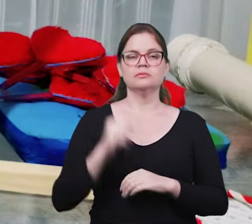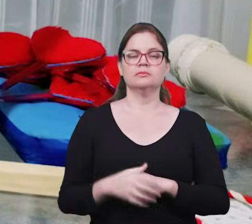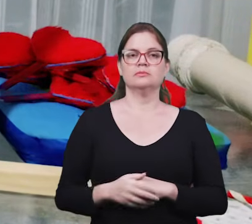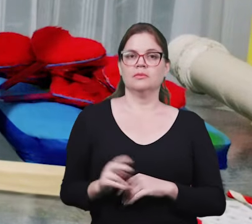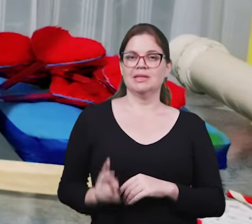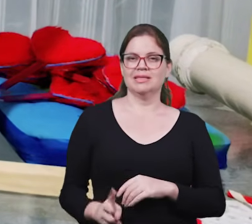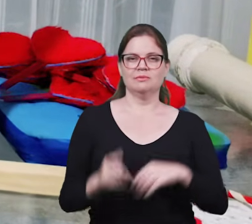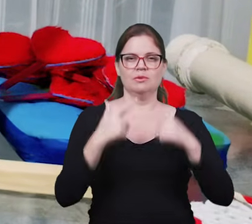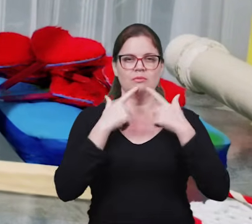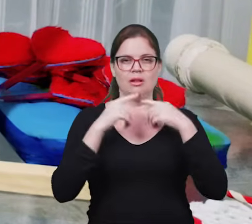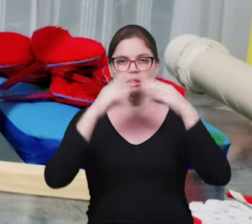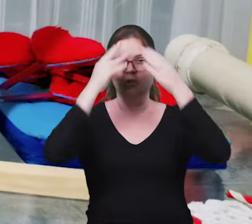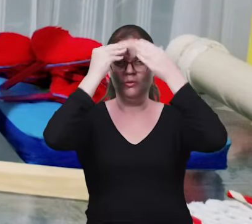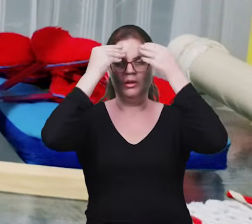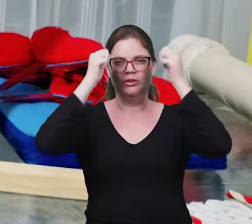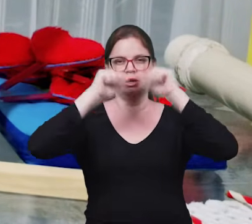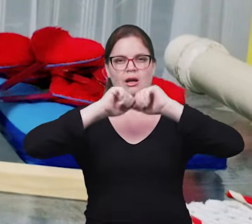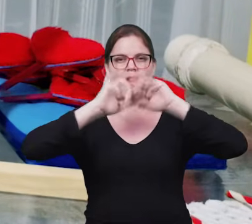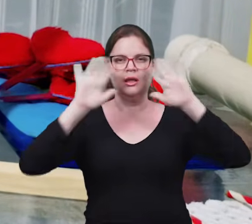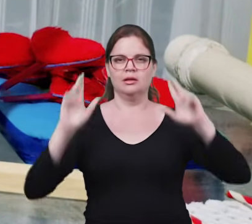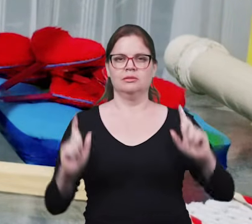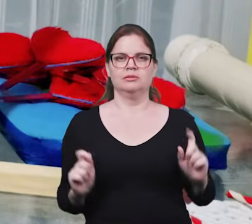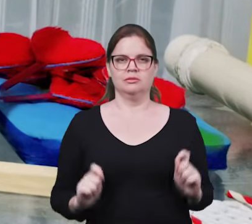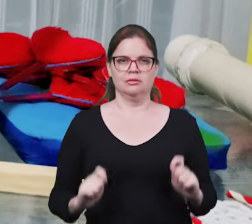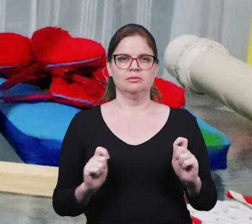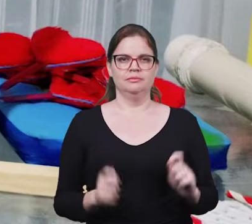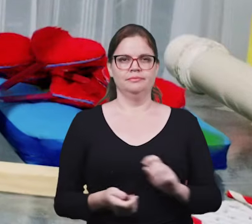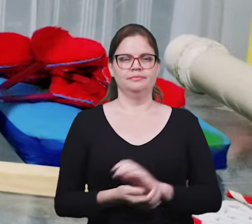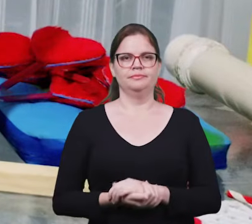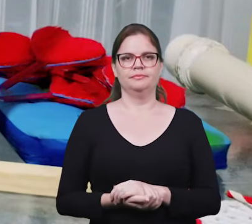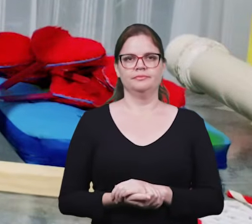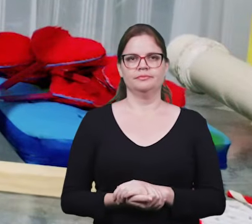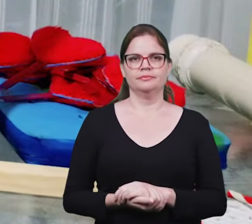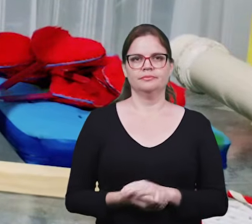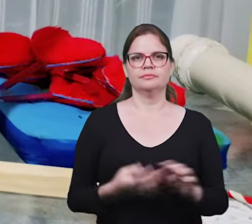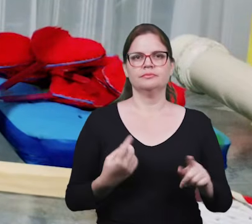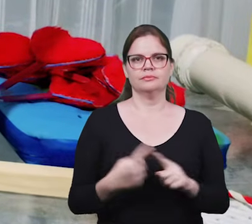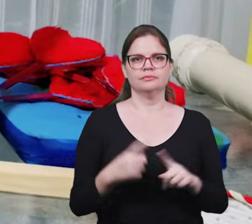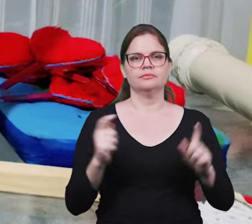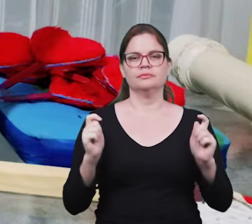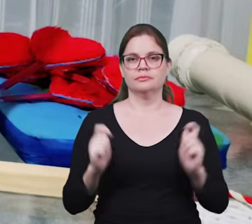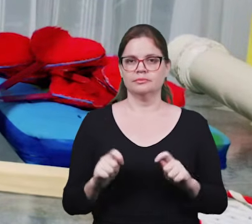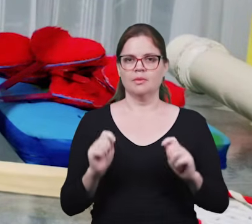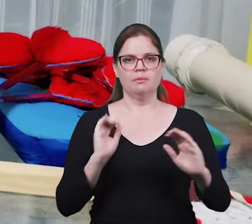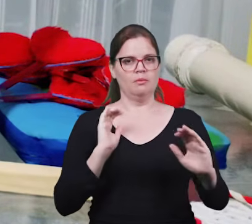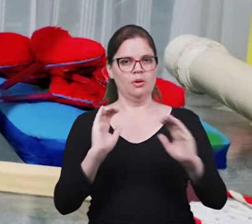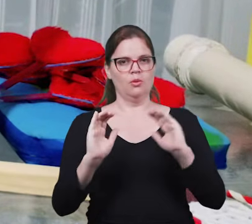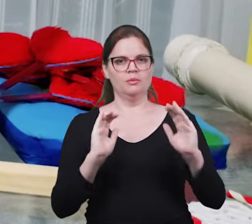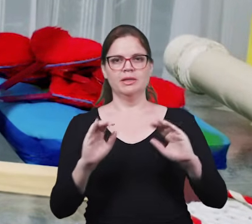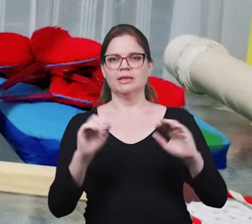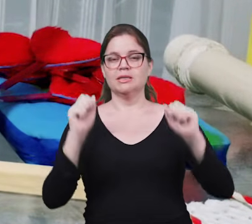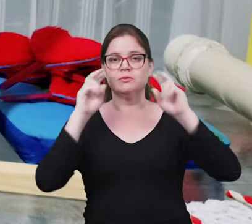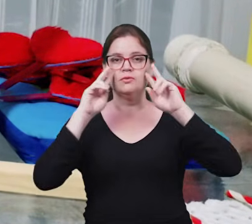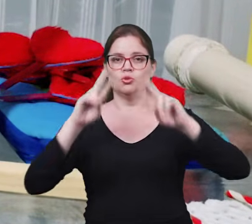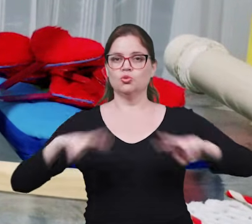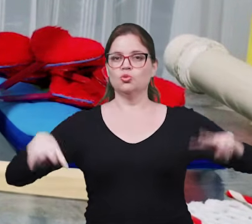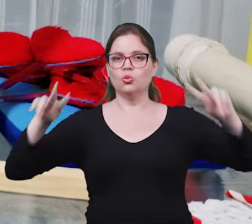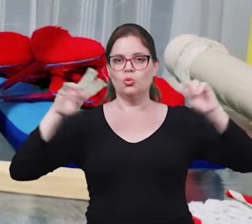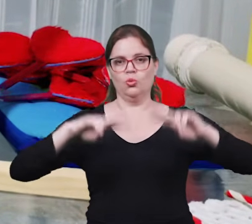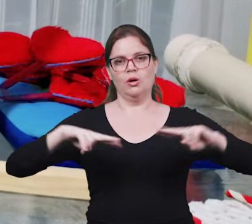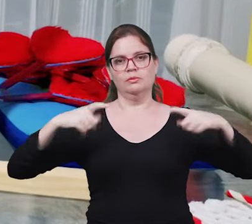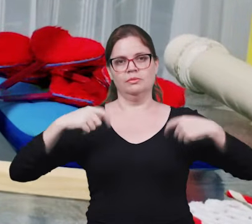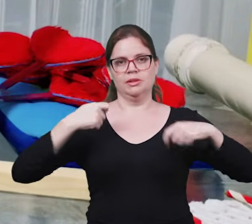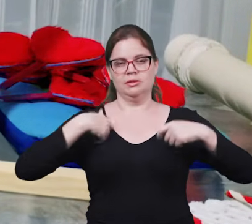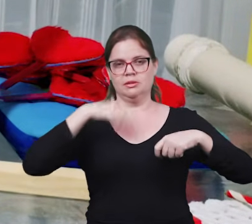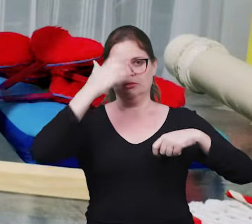de uma linguagem bem clara, que é isso que o pictograma faz, que é uma comunicação alternativa. É clara, é mais fácil